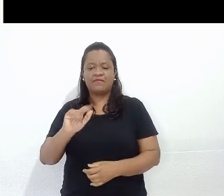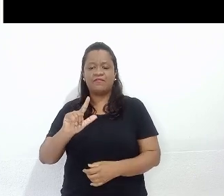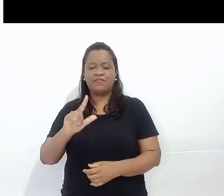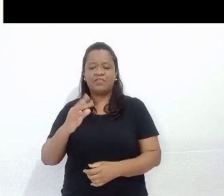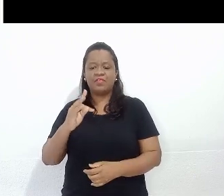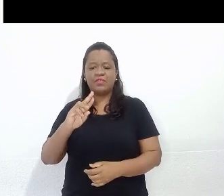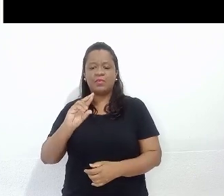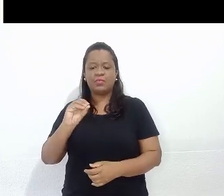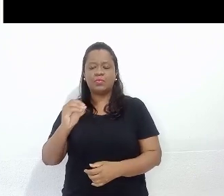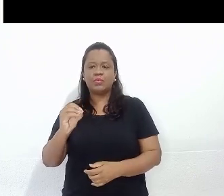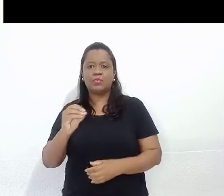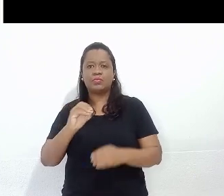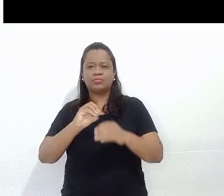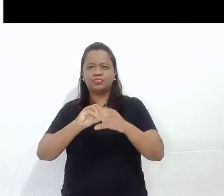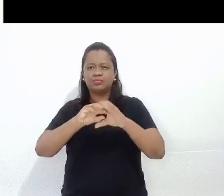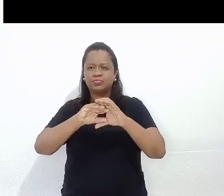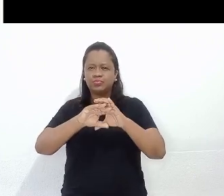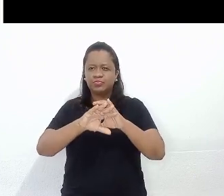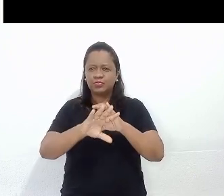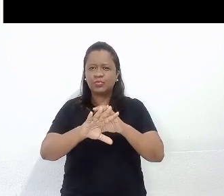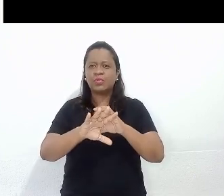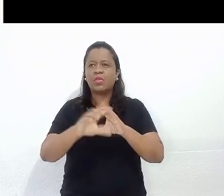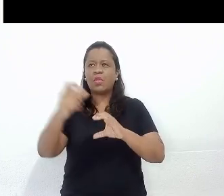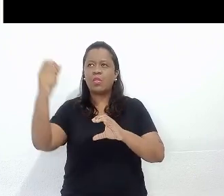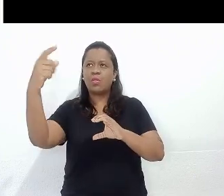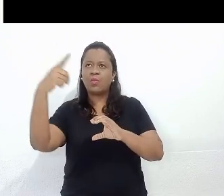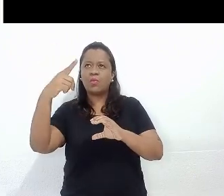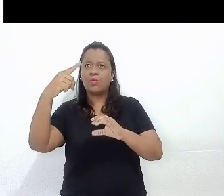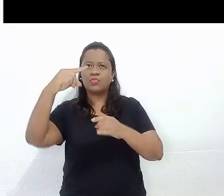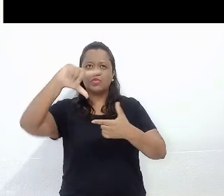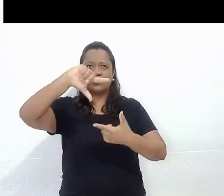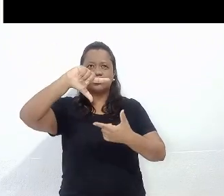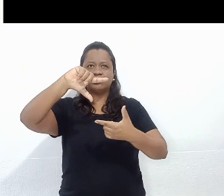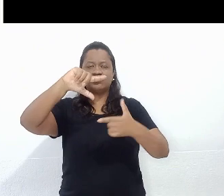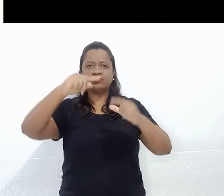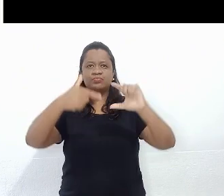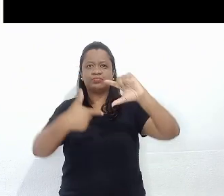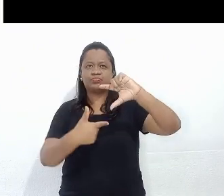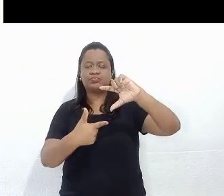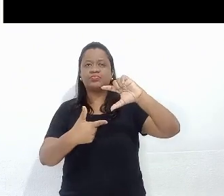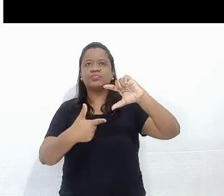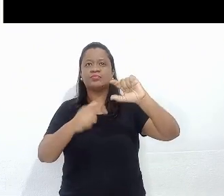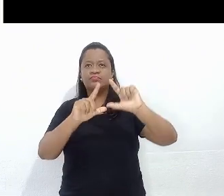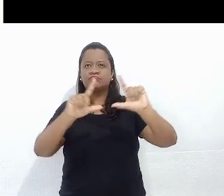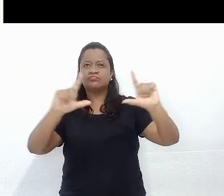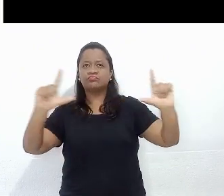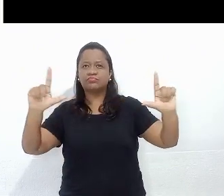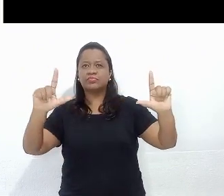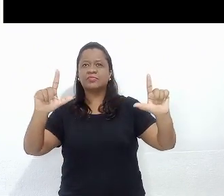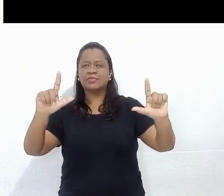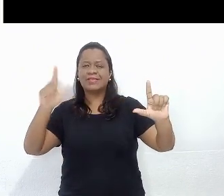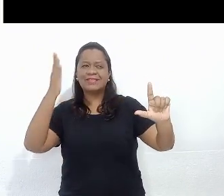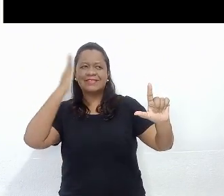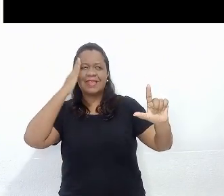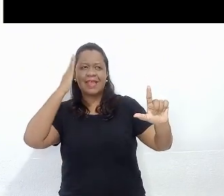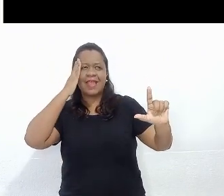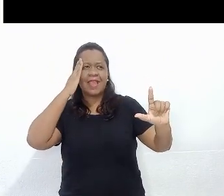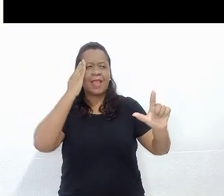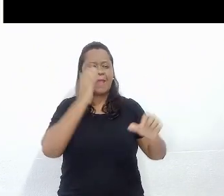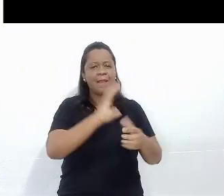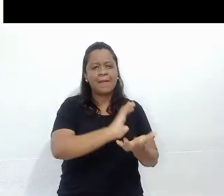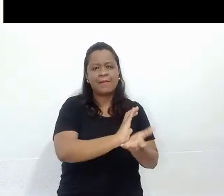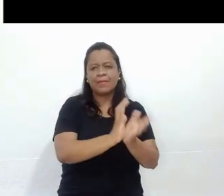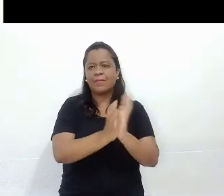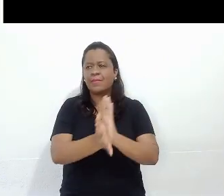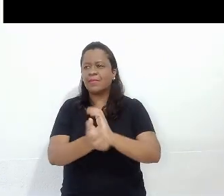de enquadramento, de movimento de câmera, que saca todo o equipamento necessário de maquinária, de, como eu falei, de